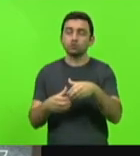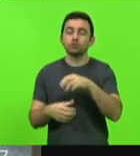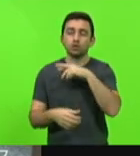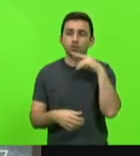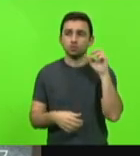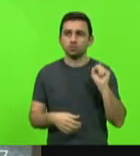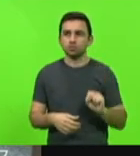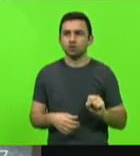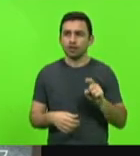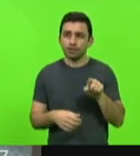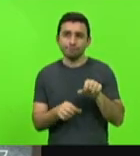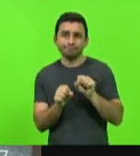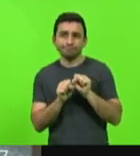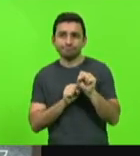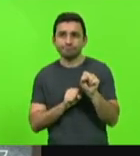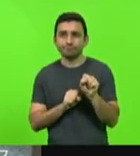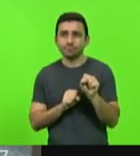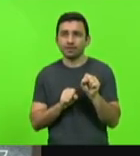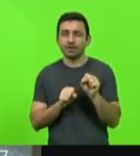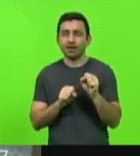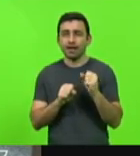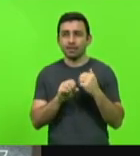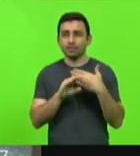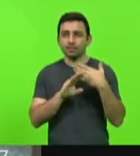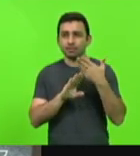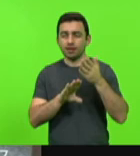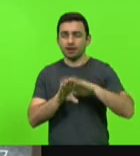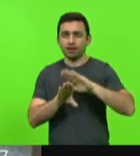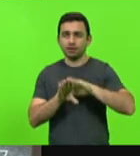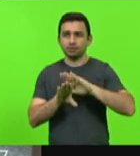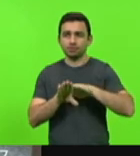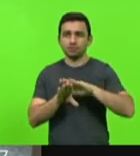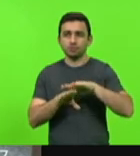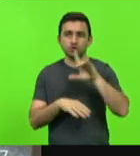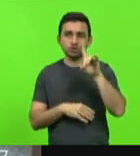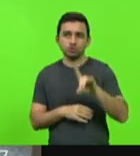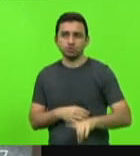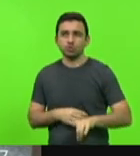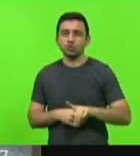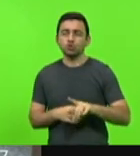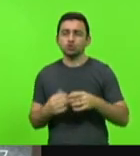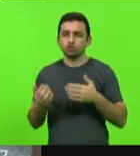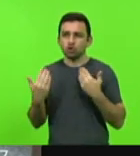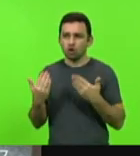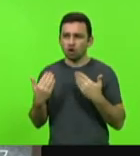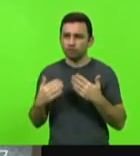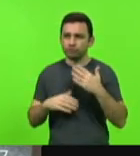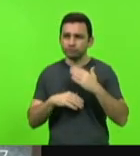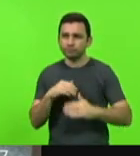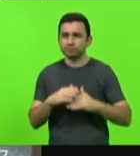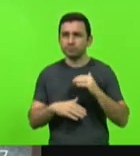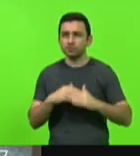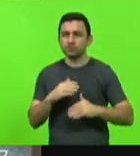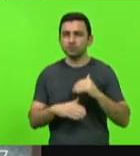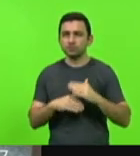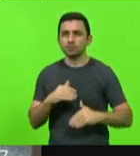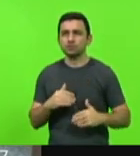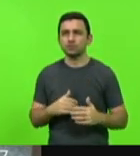responsável pela formação, lá atrás está o diretor, desse jovem talentoso que tem tudo para ir bem